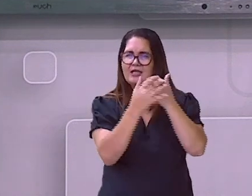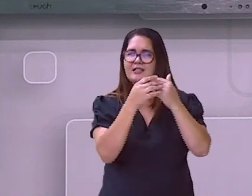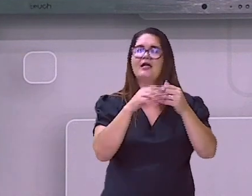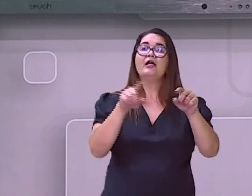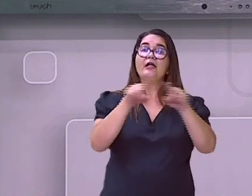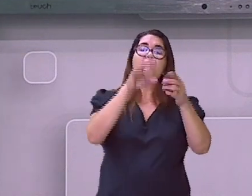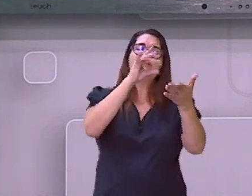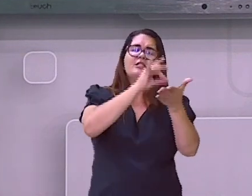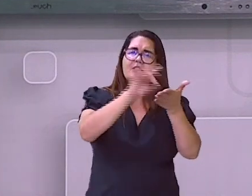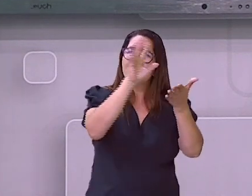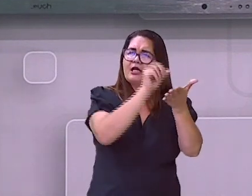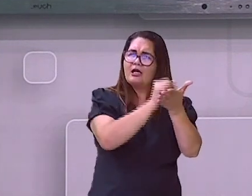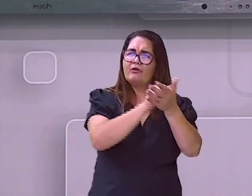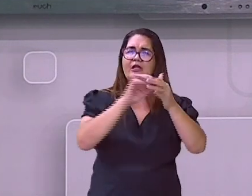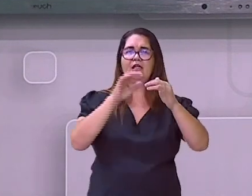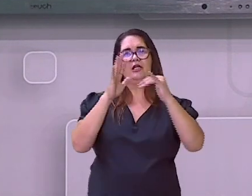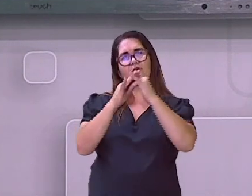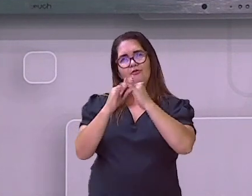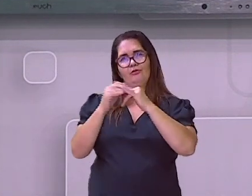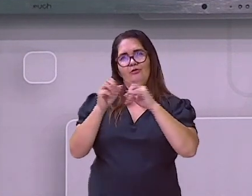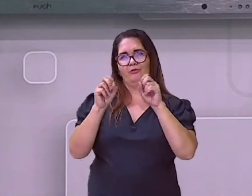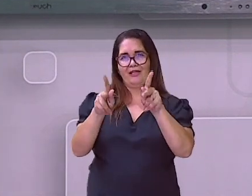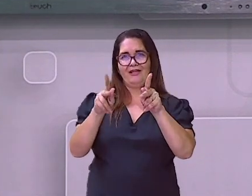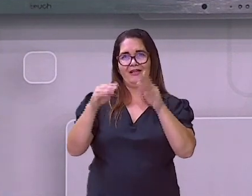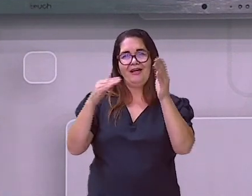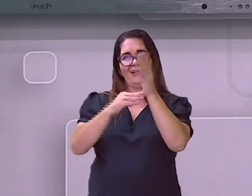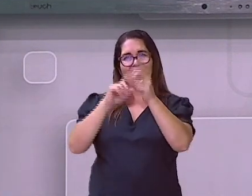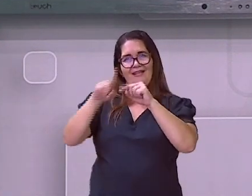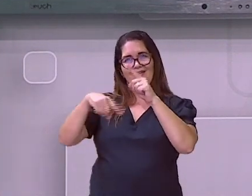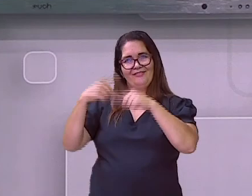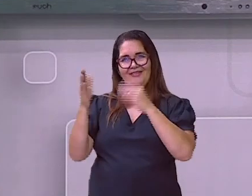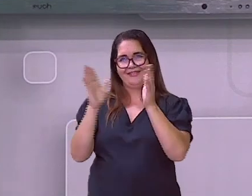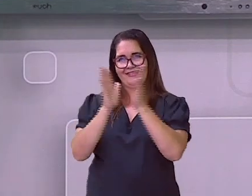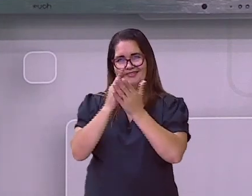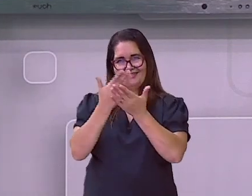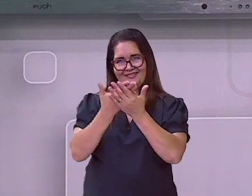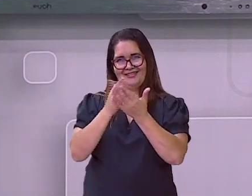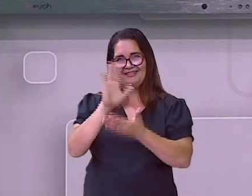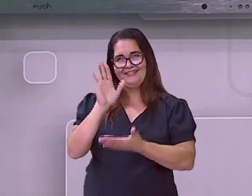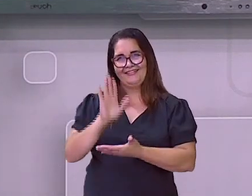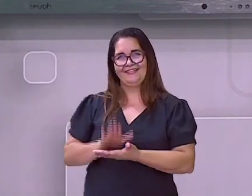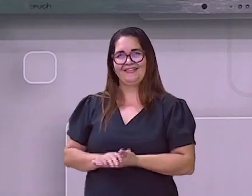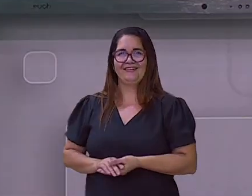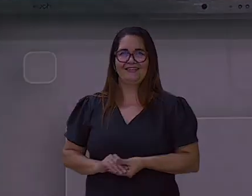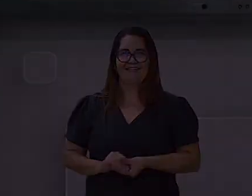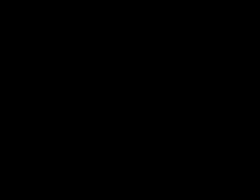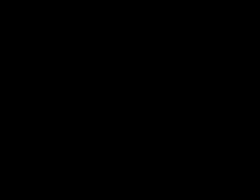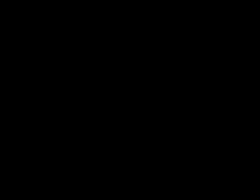inscreva no nosso canal do YouTube SVEDGV. Tchau, tchau, até a próxima!